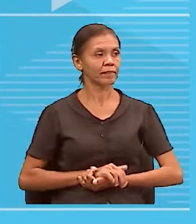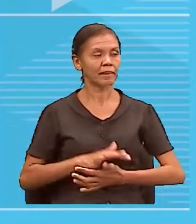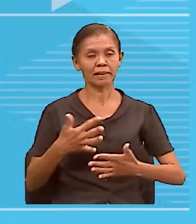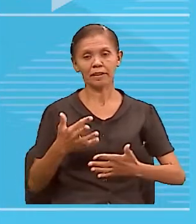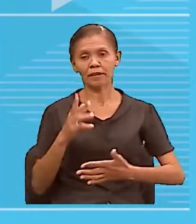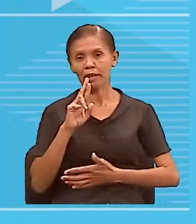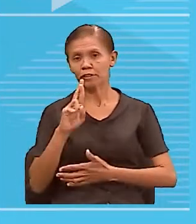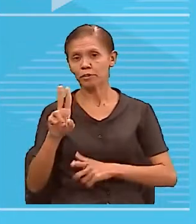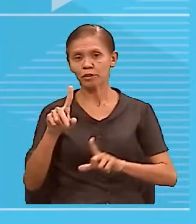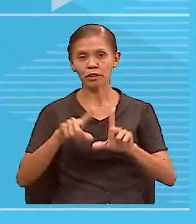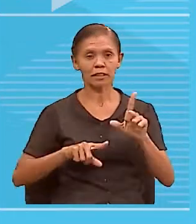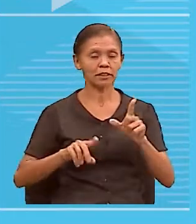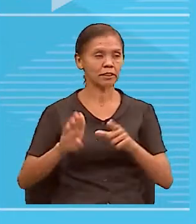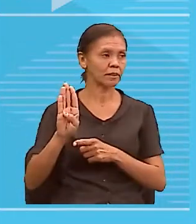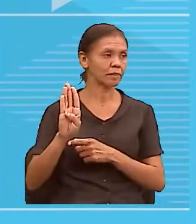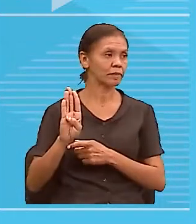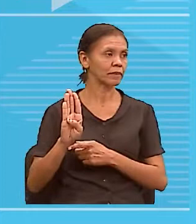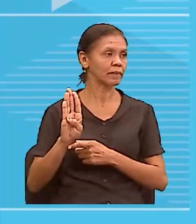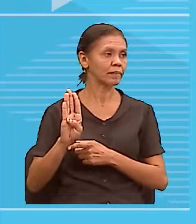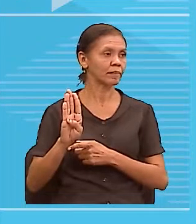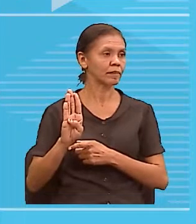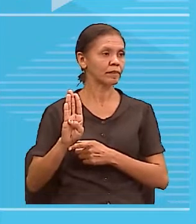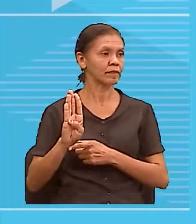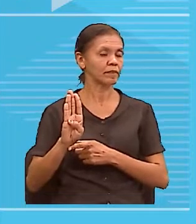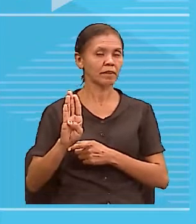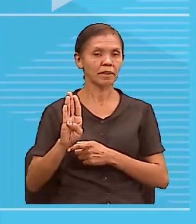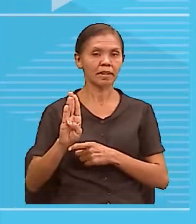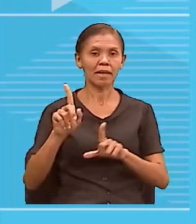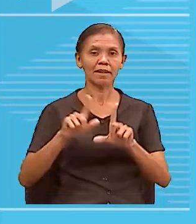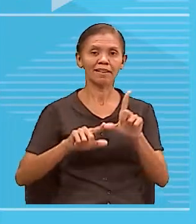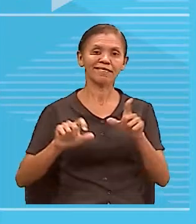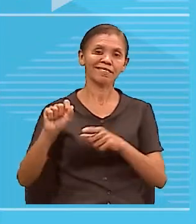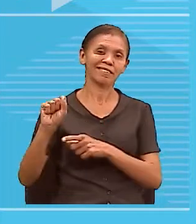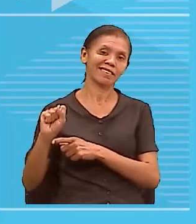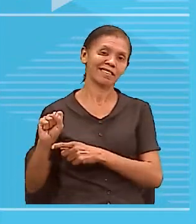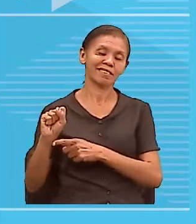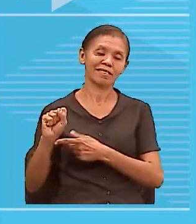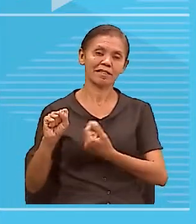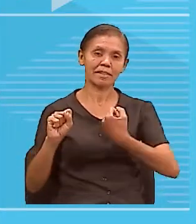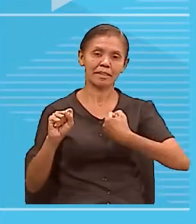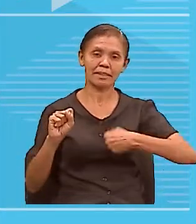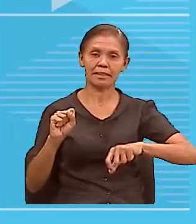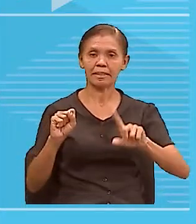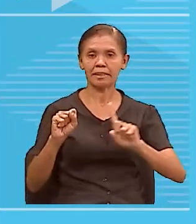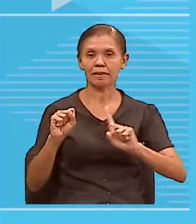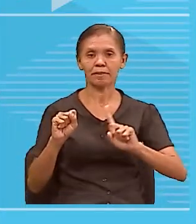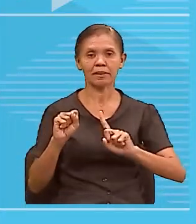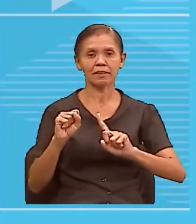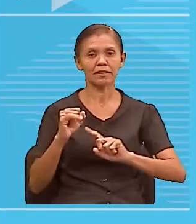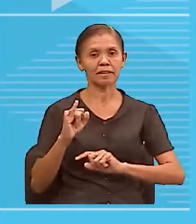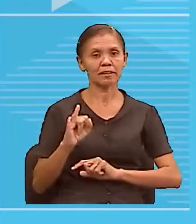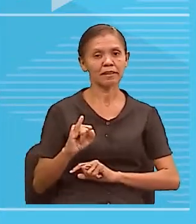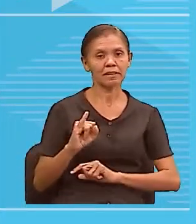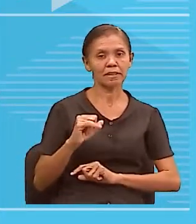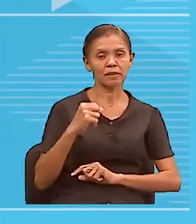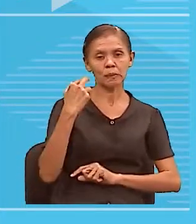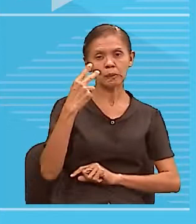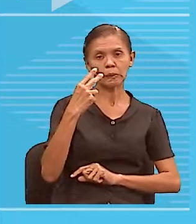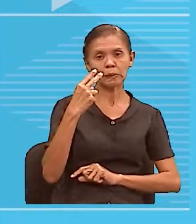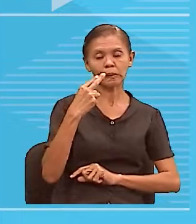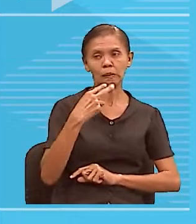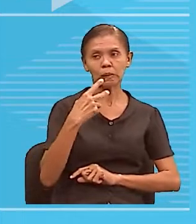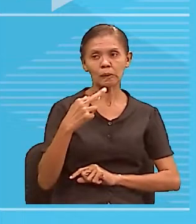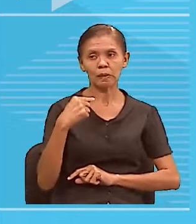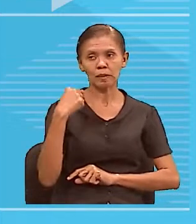a b história tira o s viu se fosse em português como é que ficaria